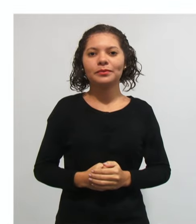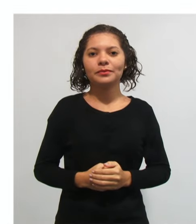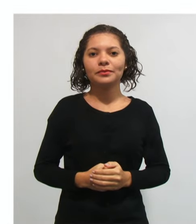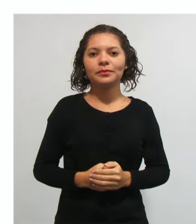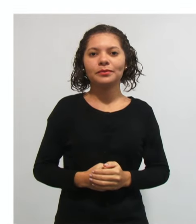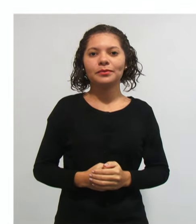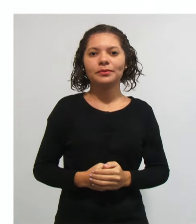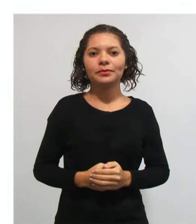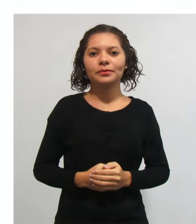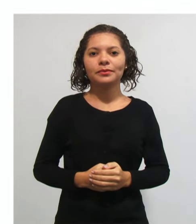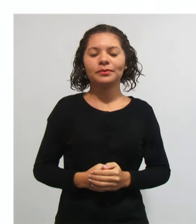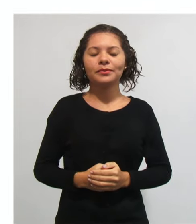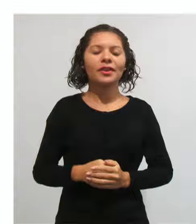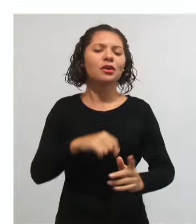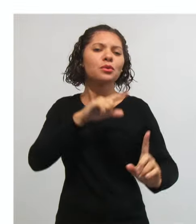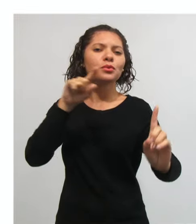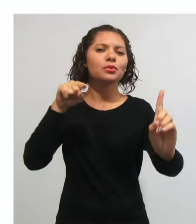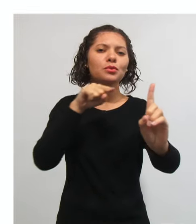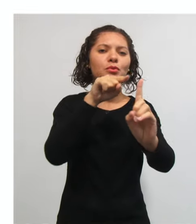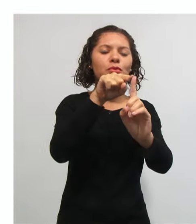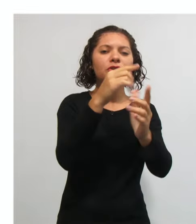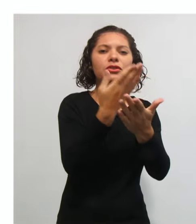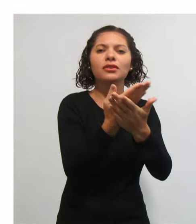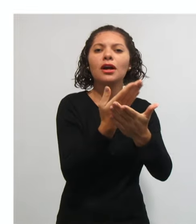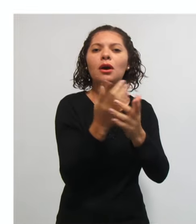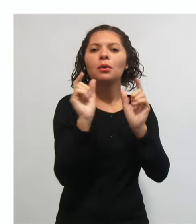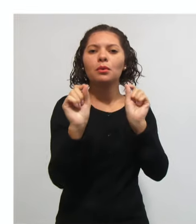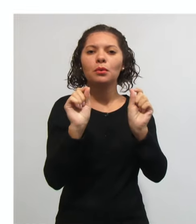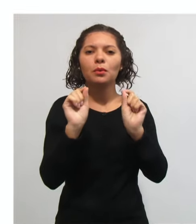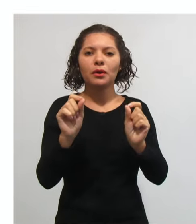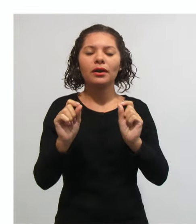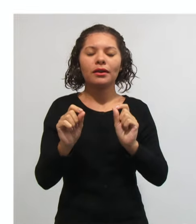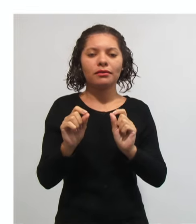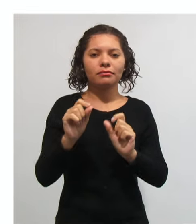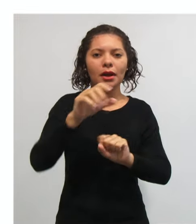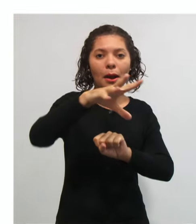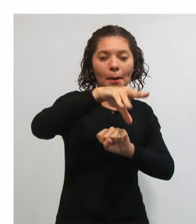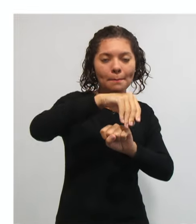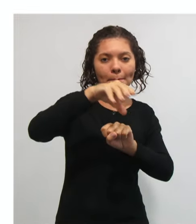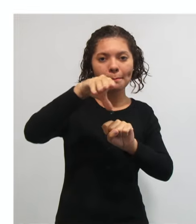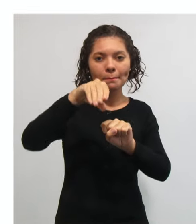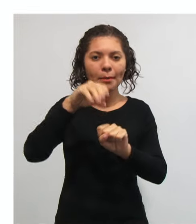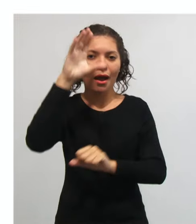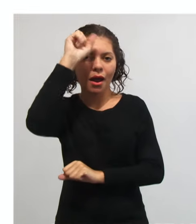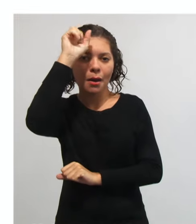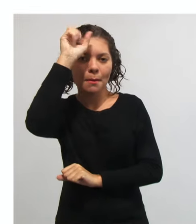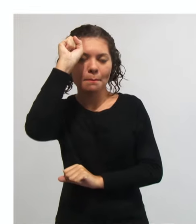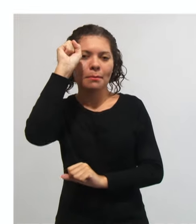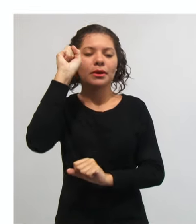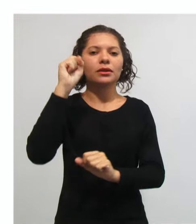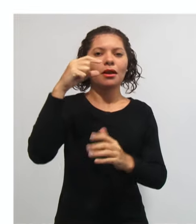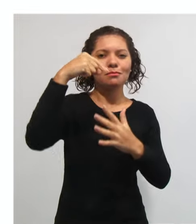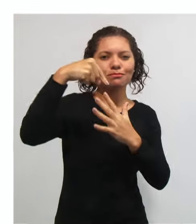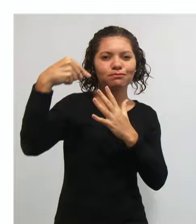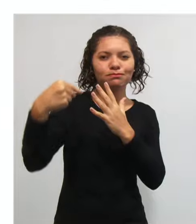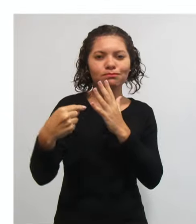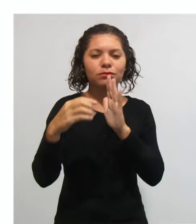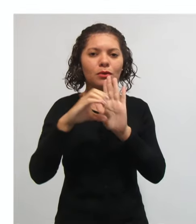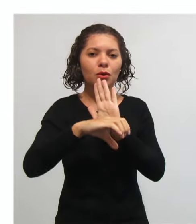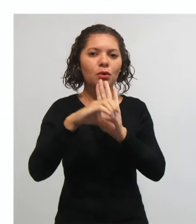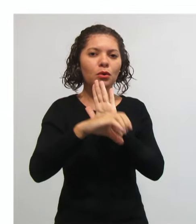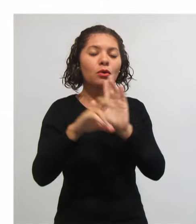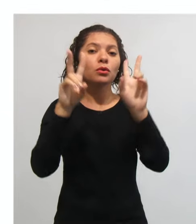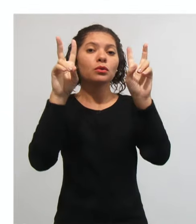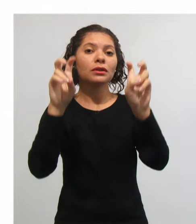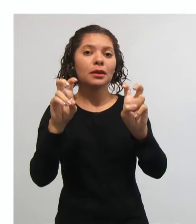um os objetivos da nossa aula então são conhecer os aspectos conceituais sobre